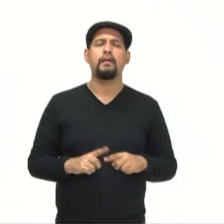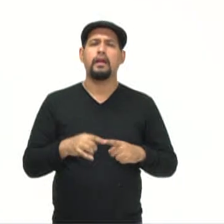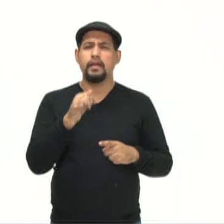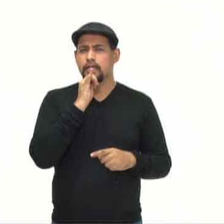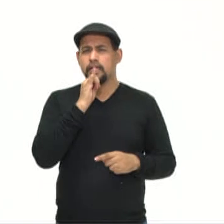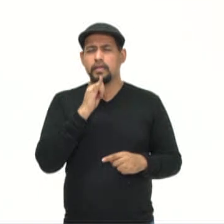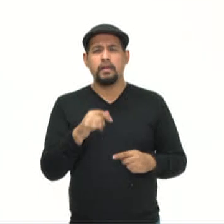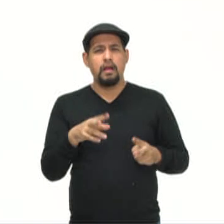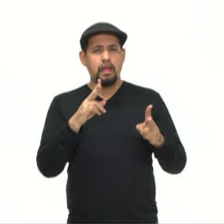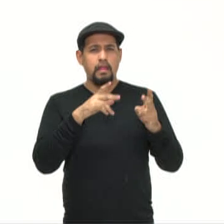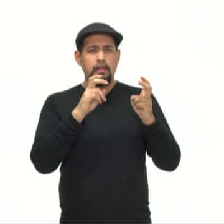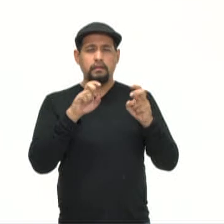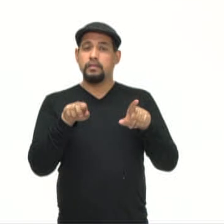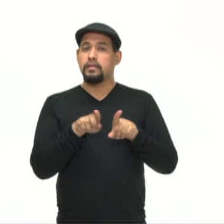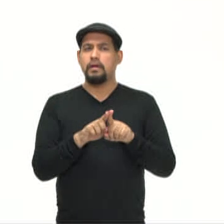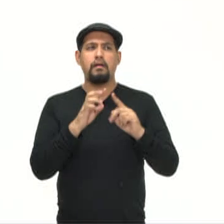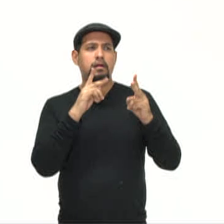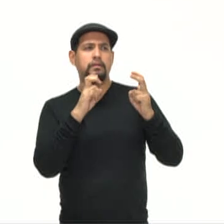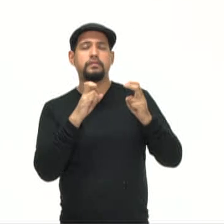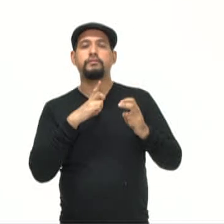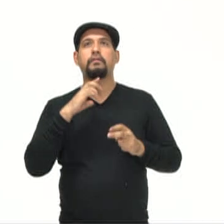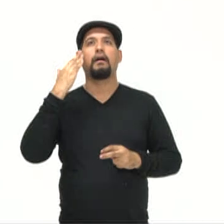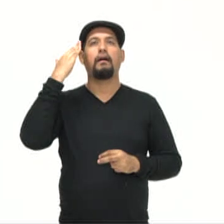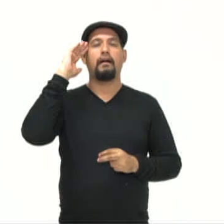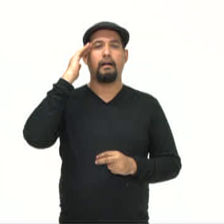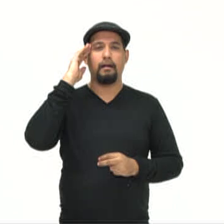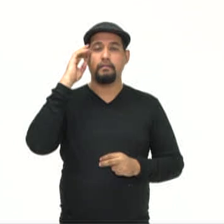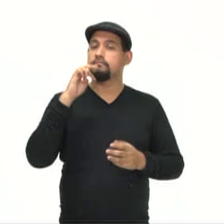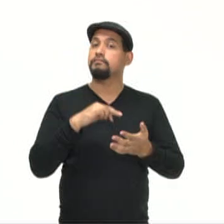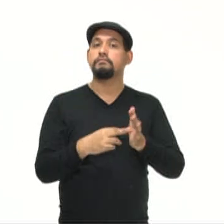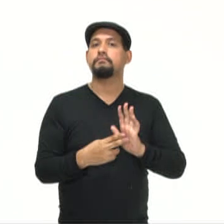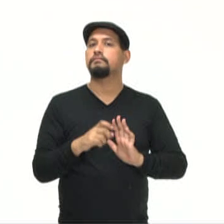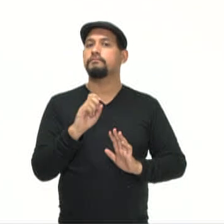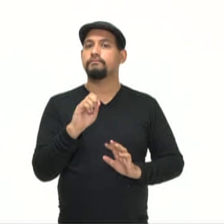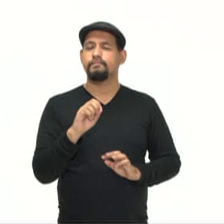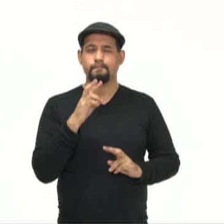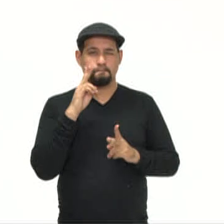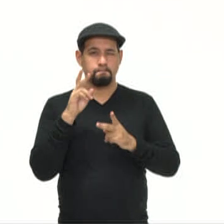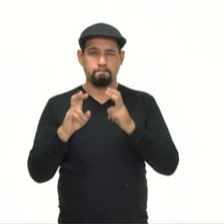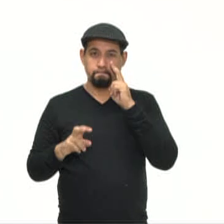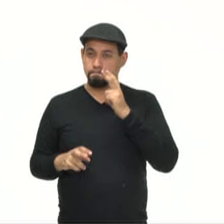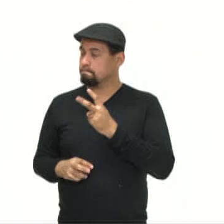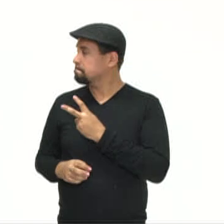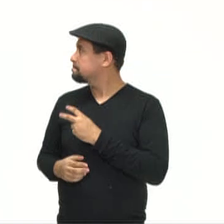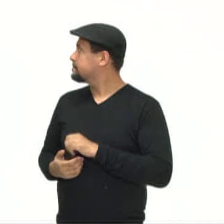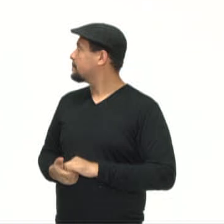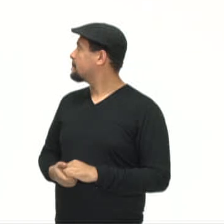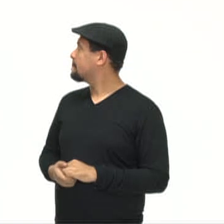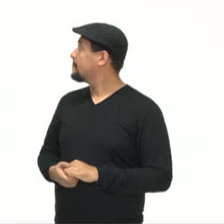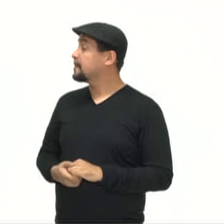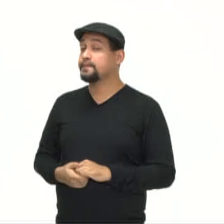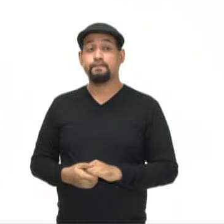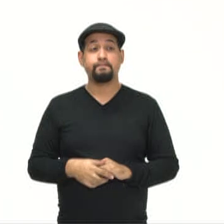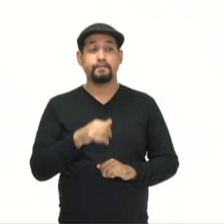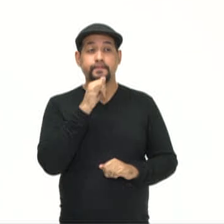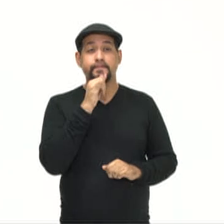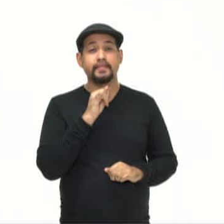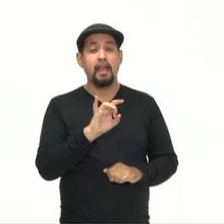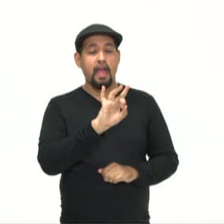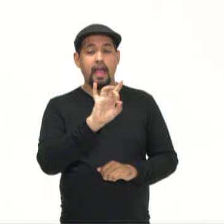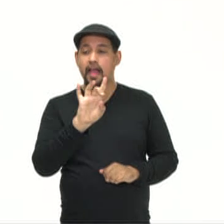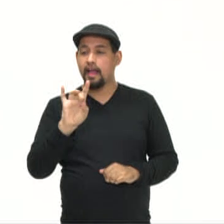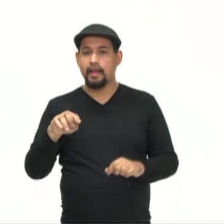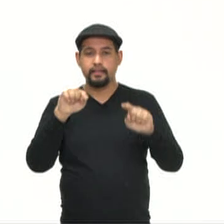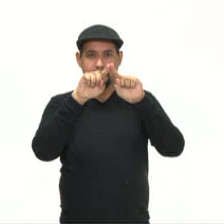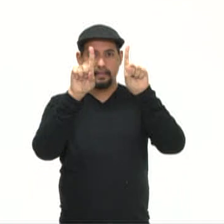com a figura e os dados do problema, podemos concluir que, olha lá nossas conclusões. A área de cada sala